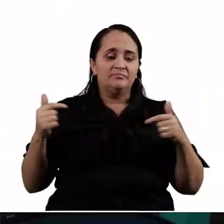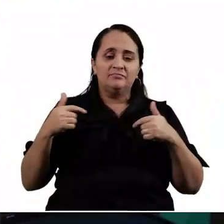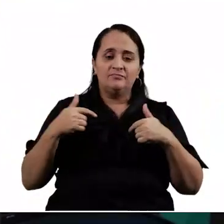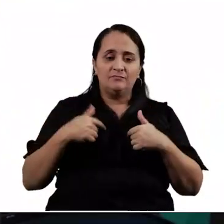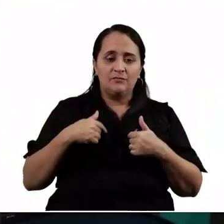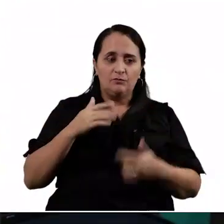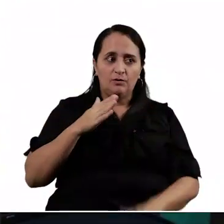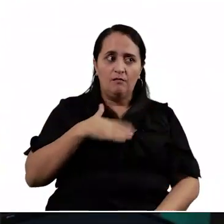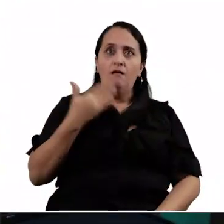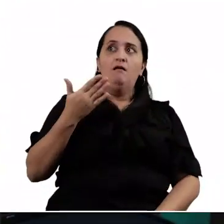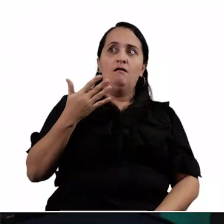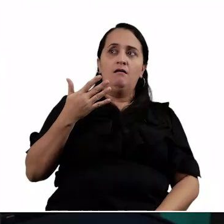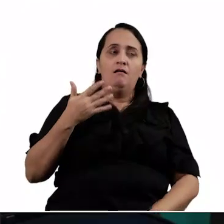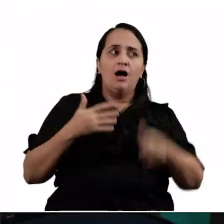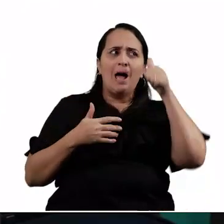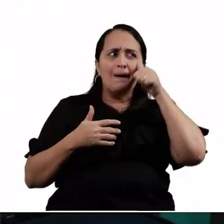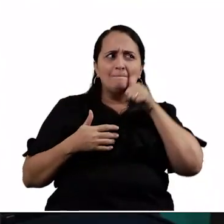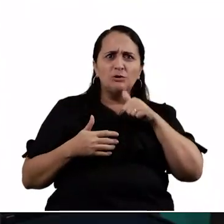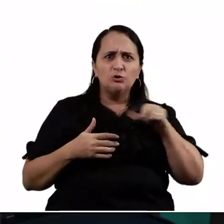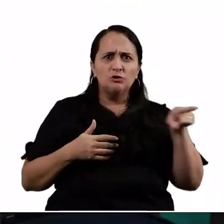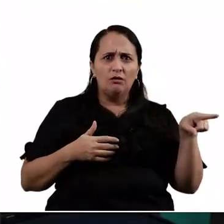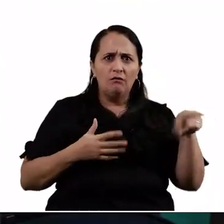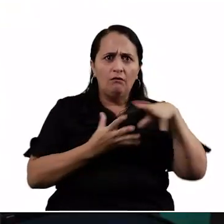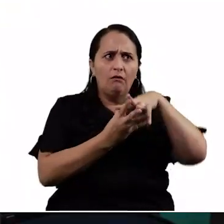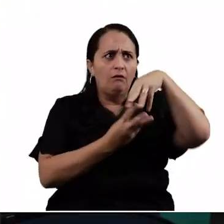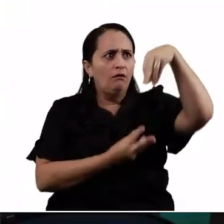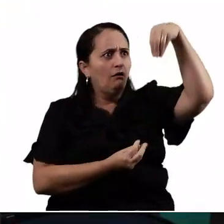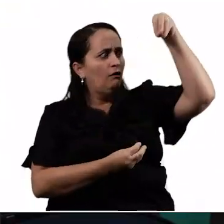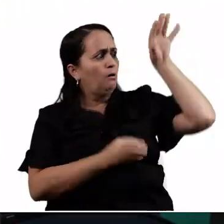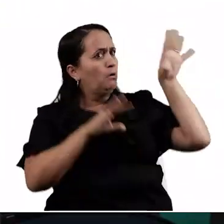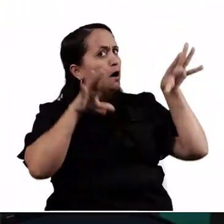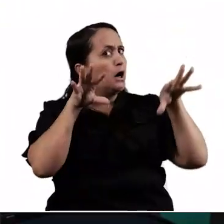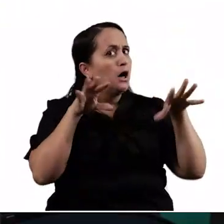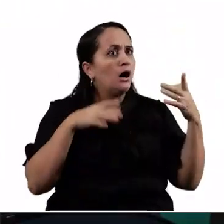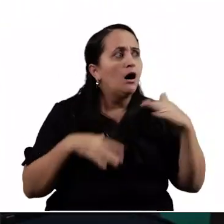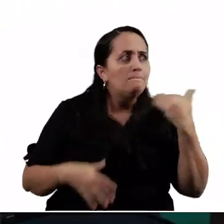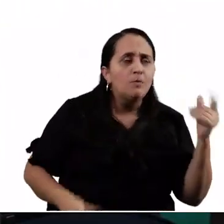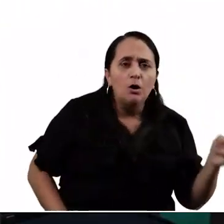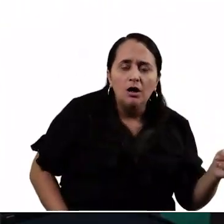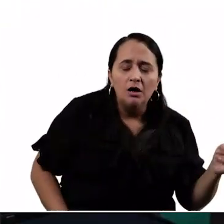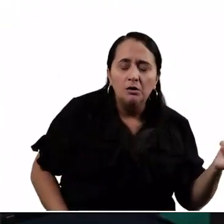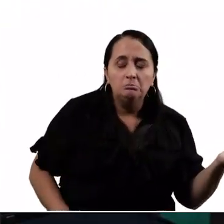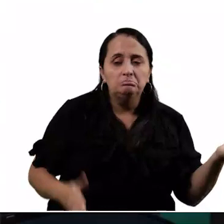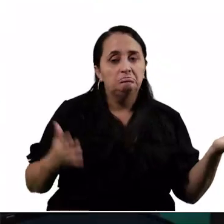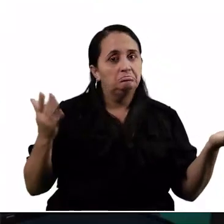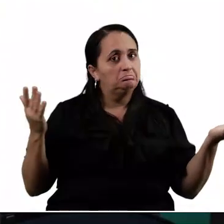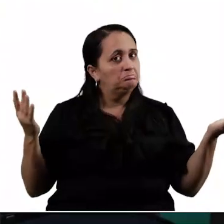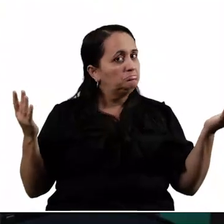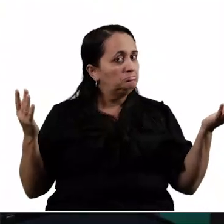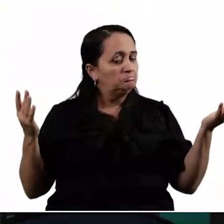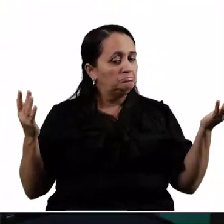espantada porque eu não imaginava que a menina inocentemente pegando carona com alguém para não atravessar sozinho o cemitério